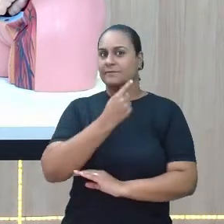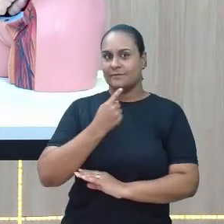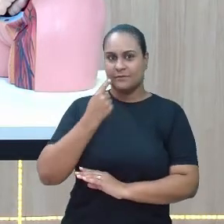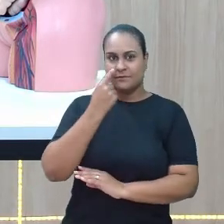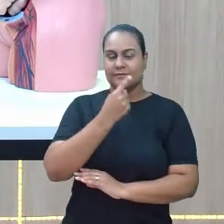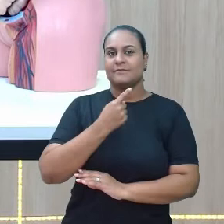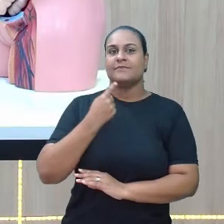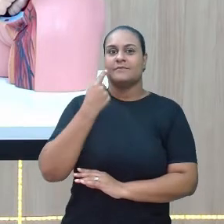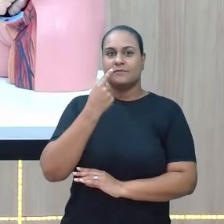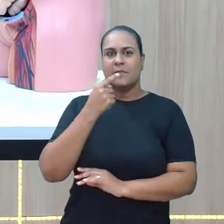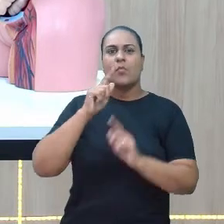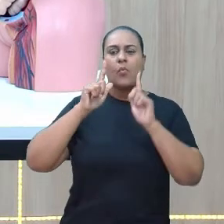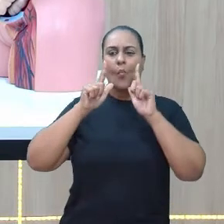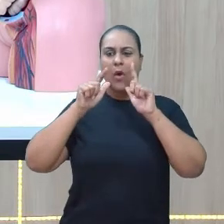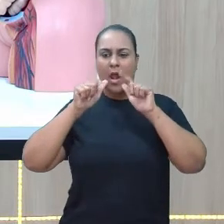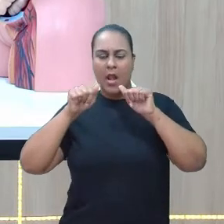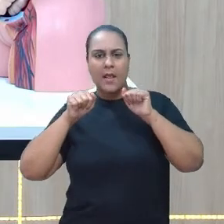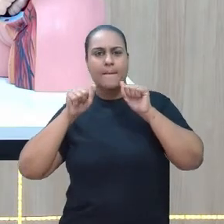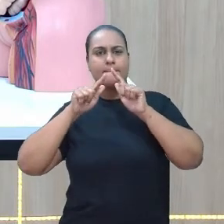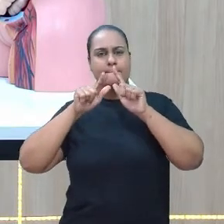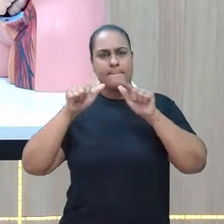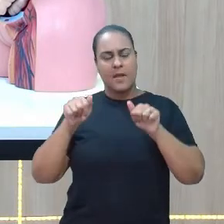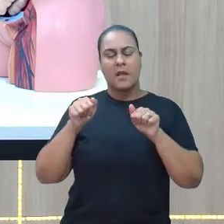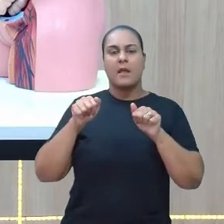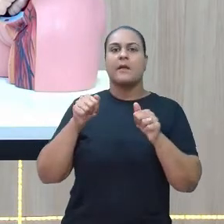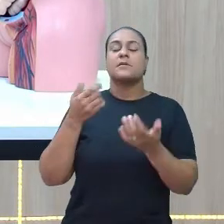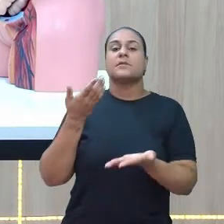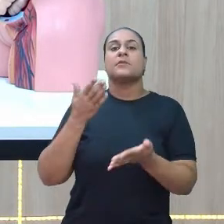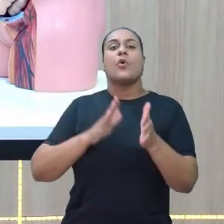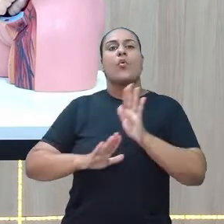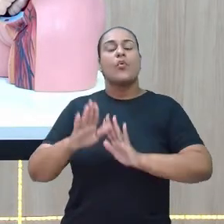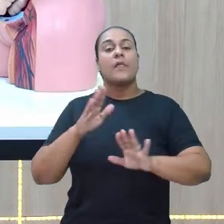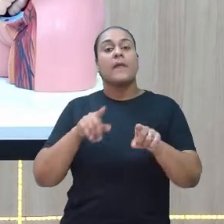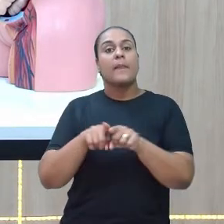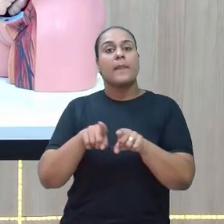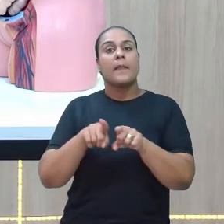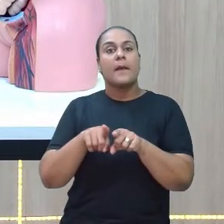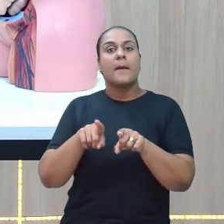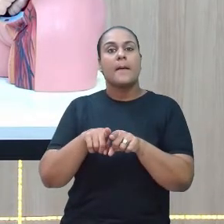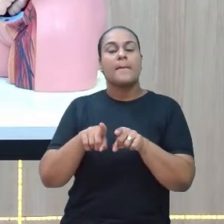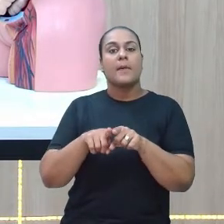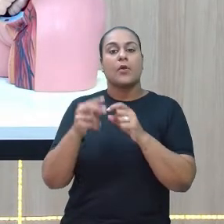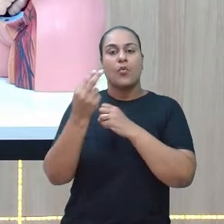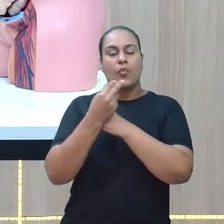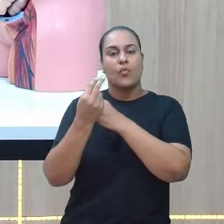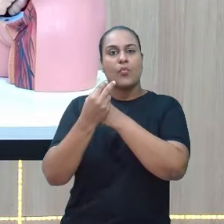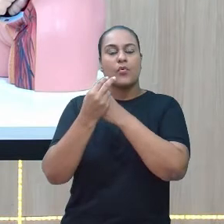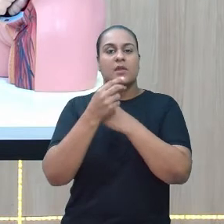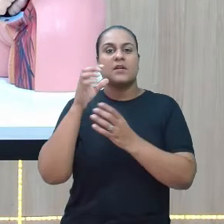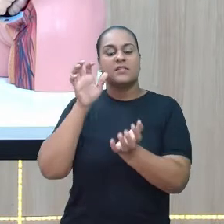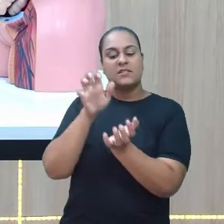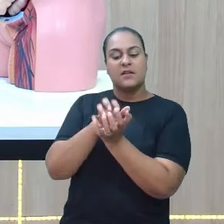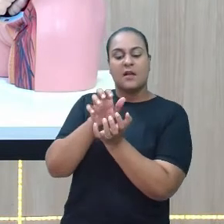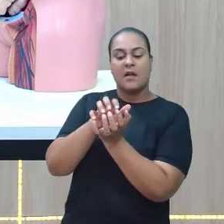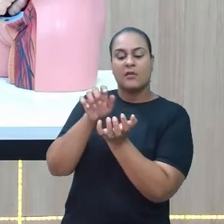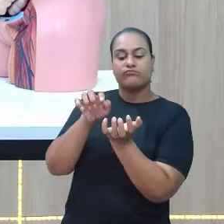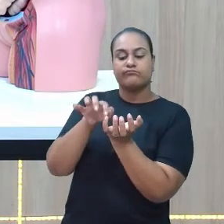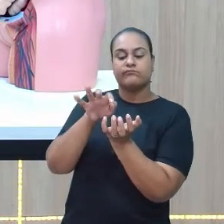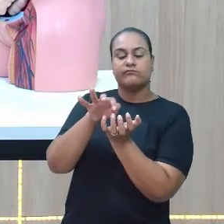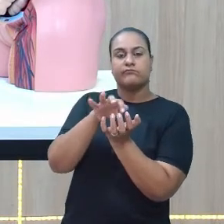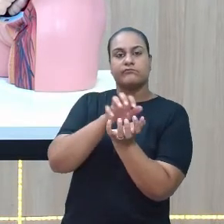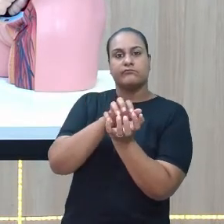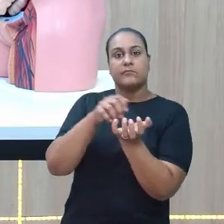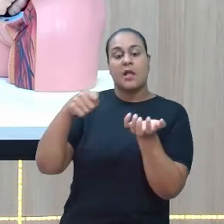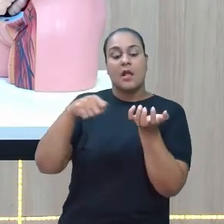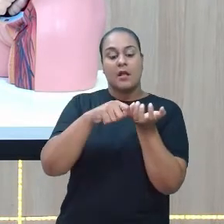tenhamos um asseio na boca, cuidado com os dentes, porque é onde começa a nossa digestão. Então, a